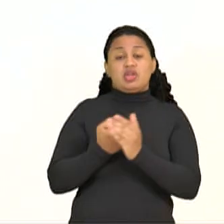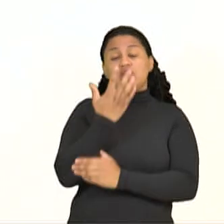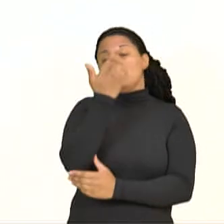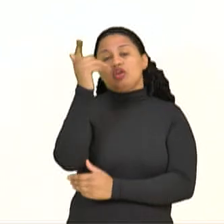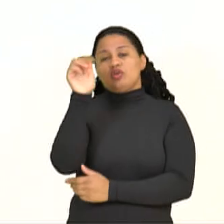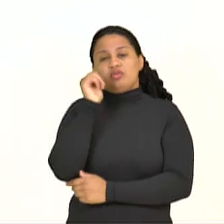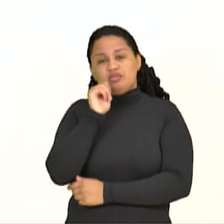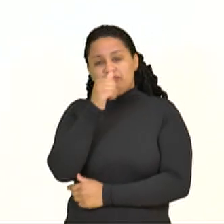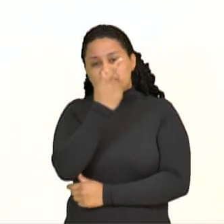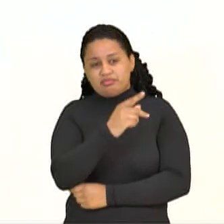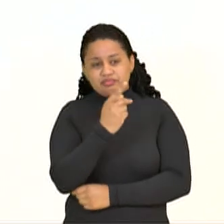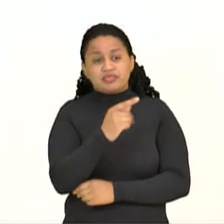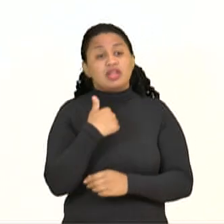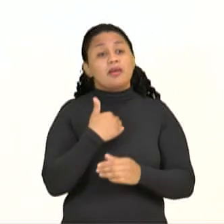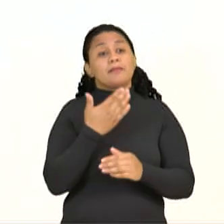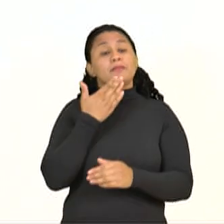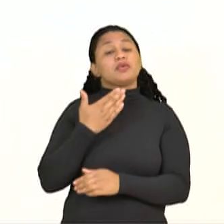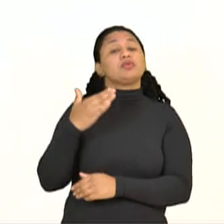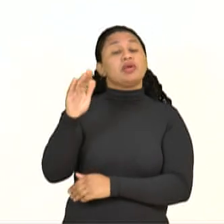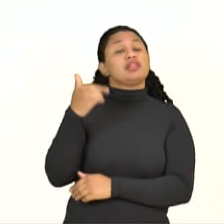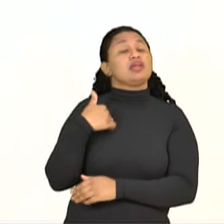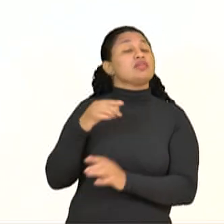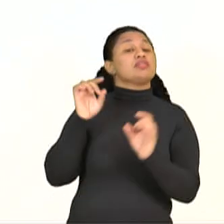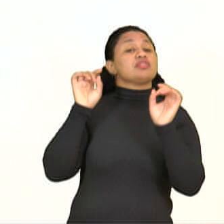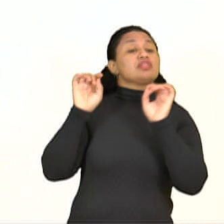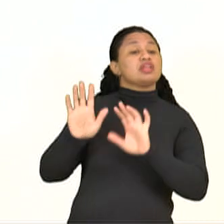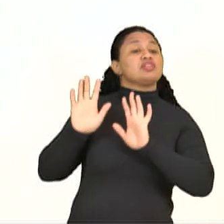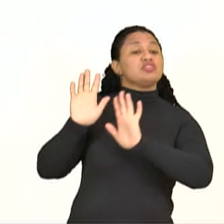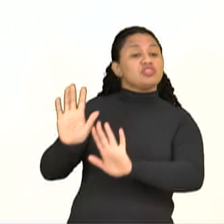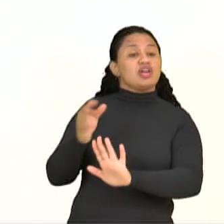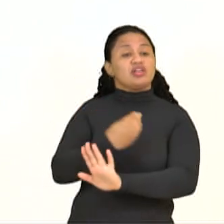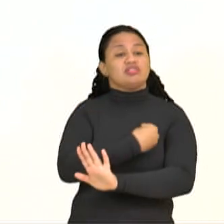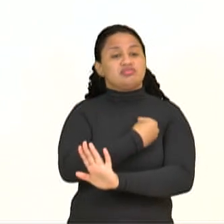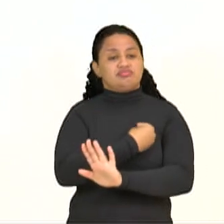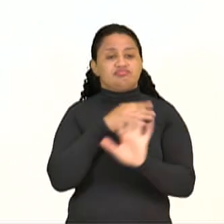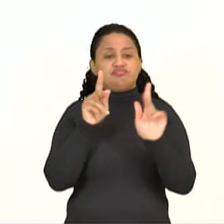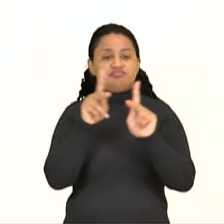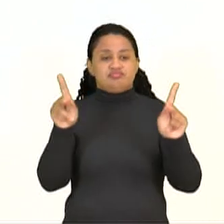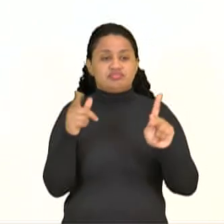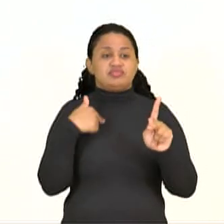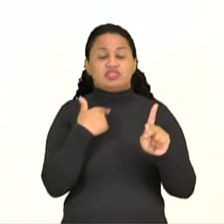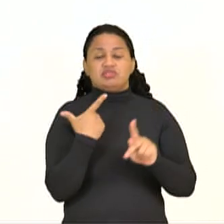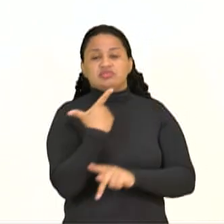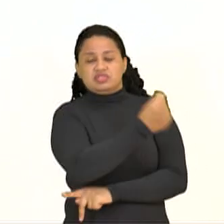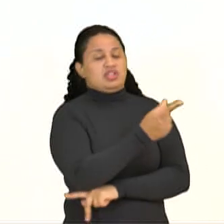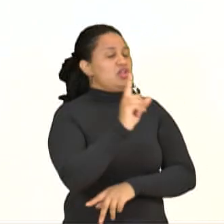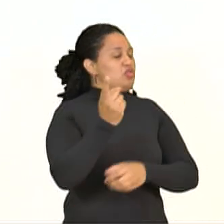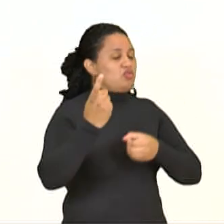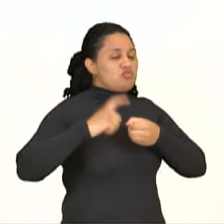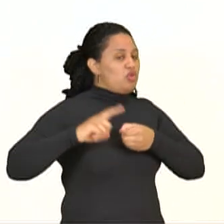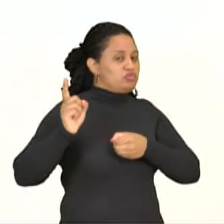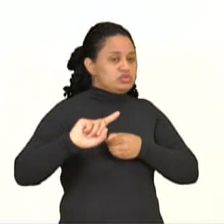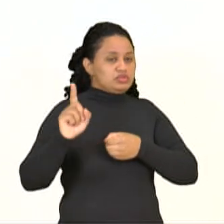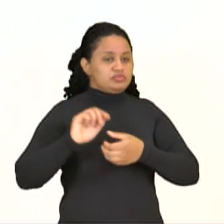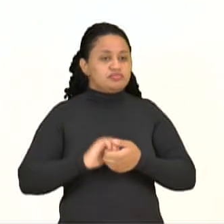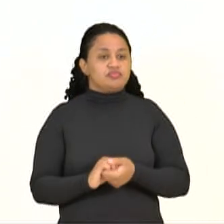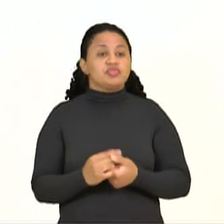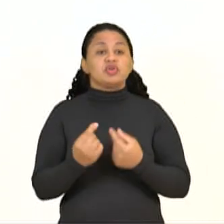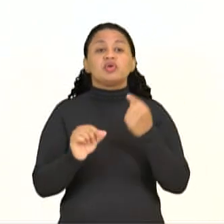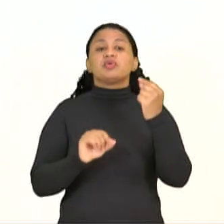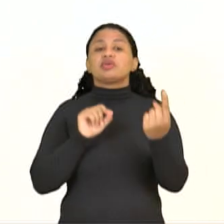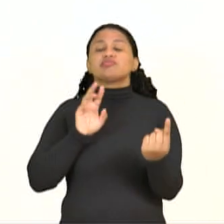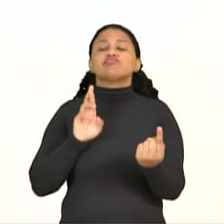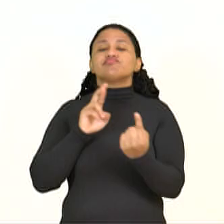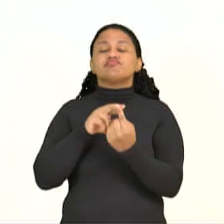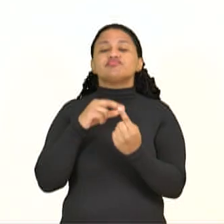companheira, prometendo assim deixá-lo viver em paz, partindo para nunca mais voltar. Qual é o